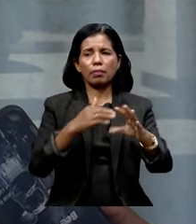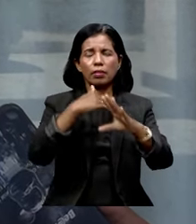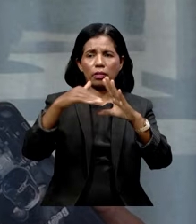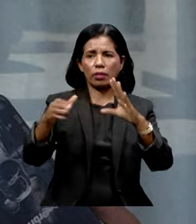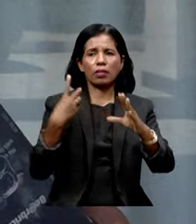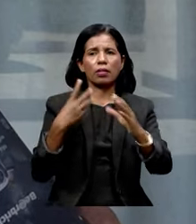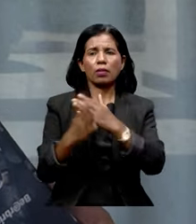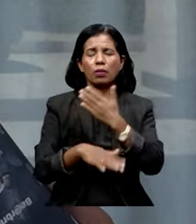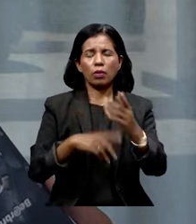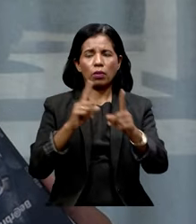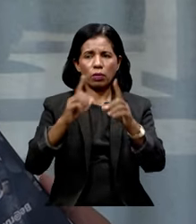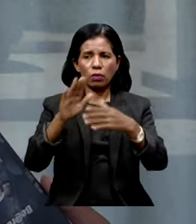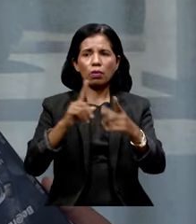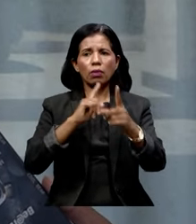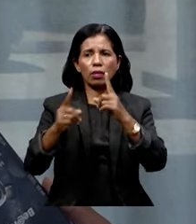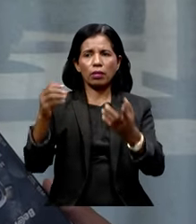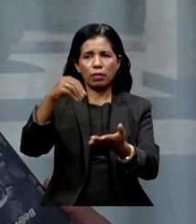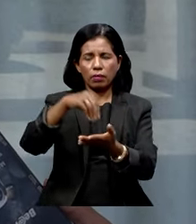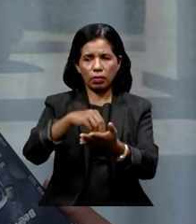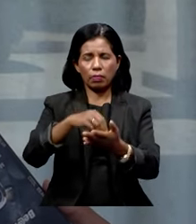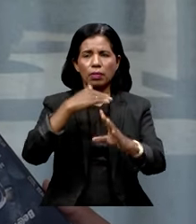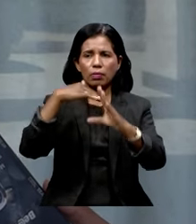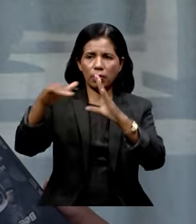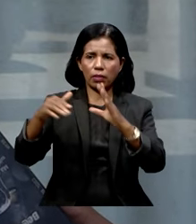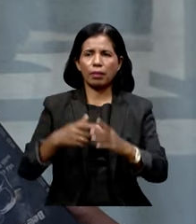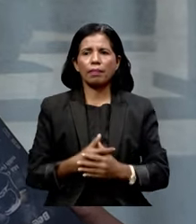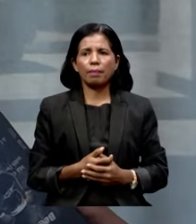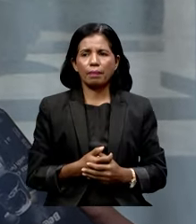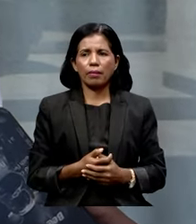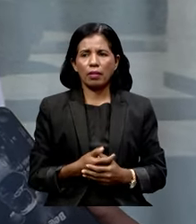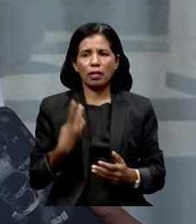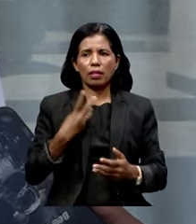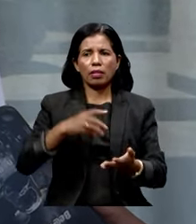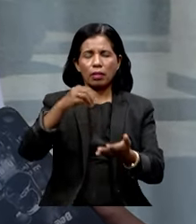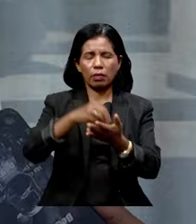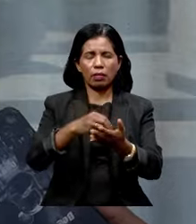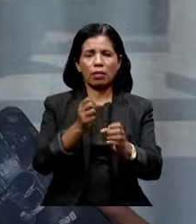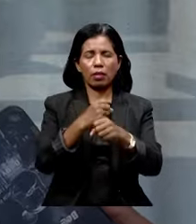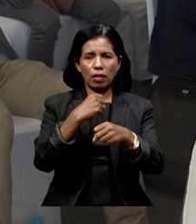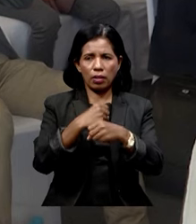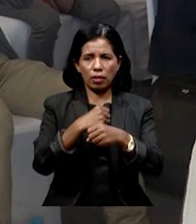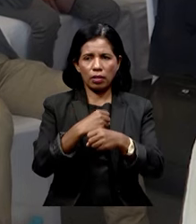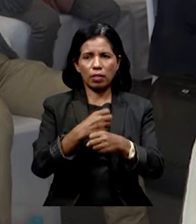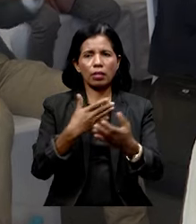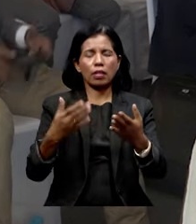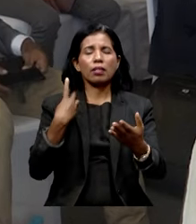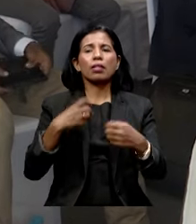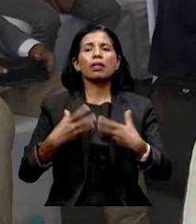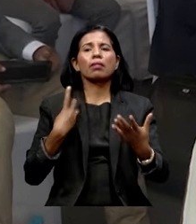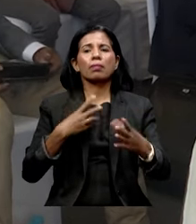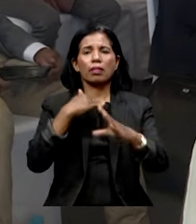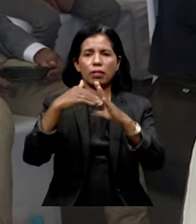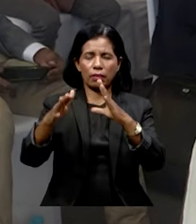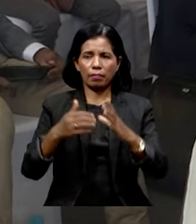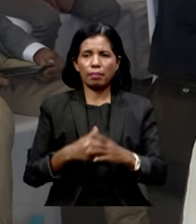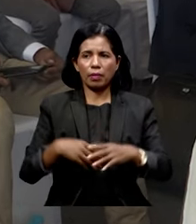vai dar tudo qualidade né, ou investe, mas bele exporta. Ita investe produz, maka produto ia mita bela exporta. Antes